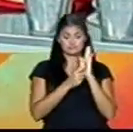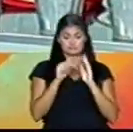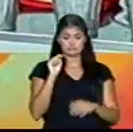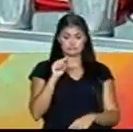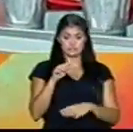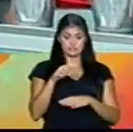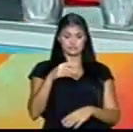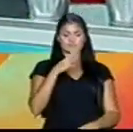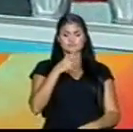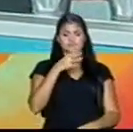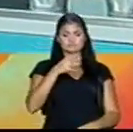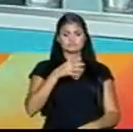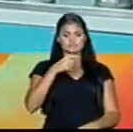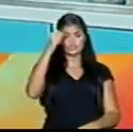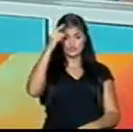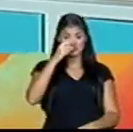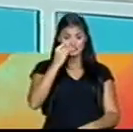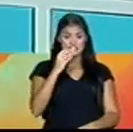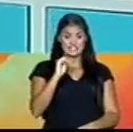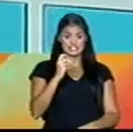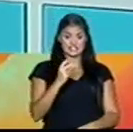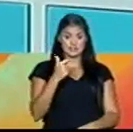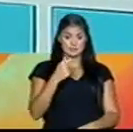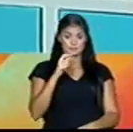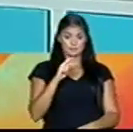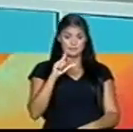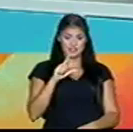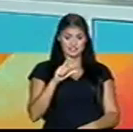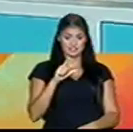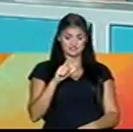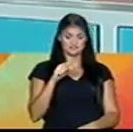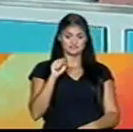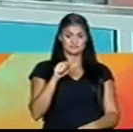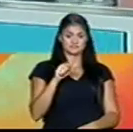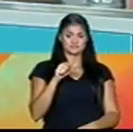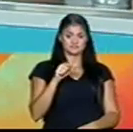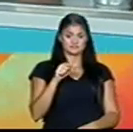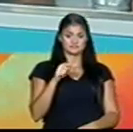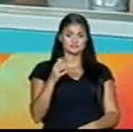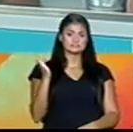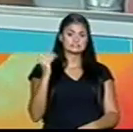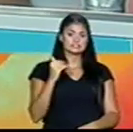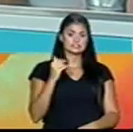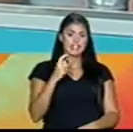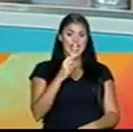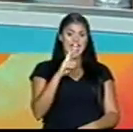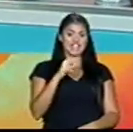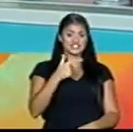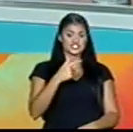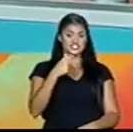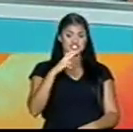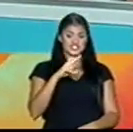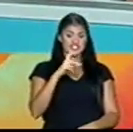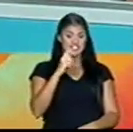sobre a sua história. A Isabel costuma dizer, com alguma graça, que com ela traz alguns extras. O que são